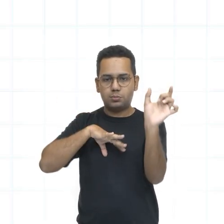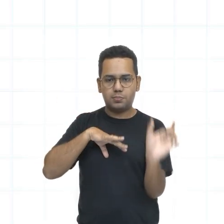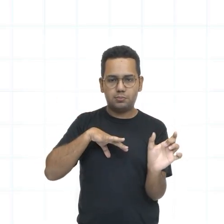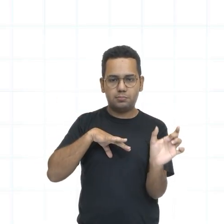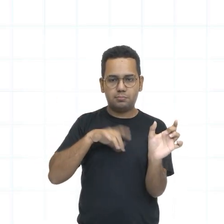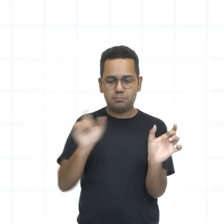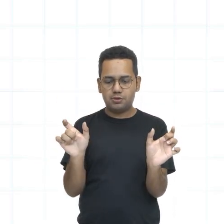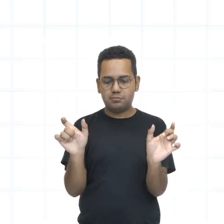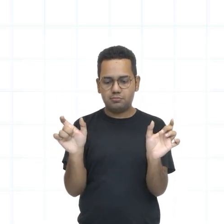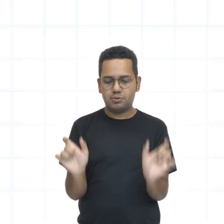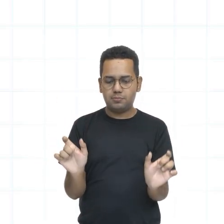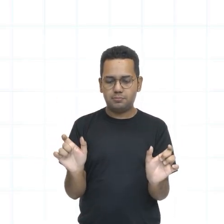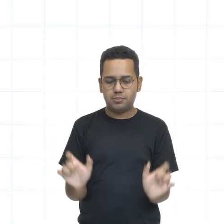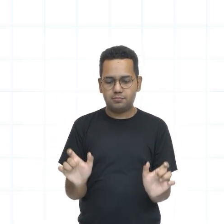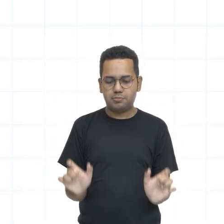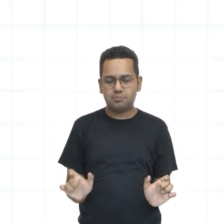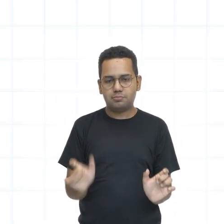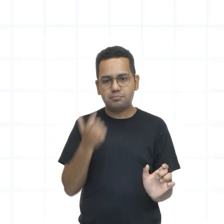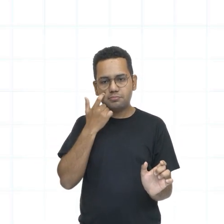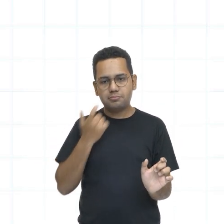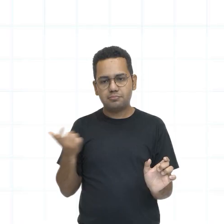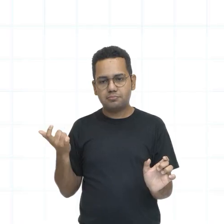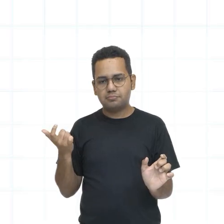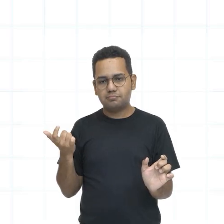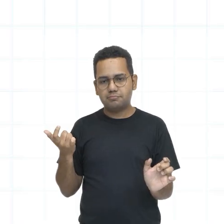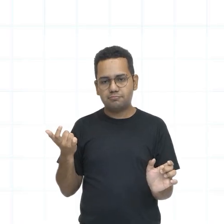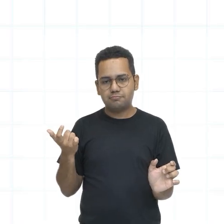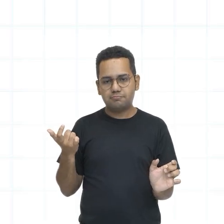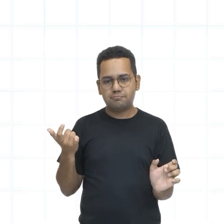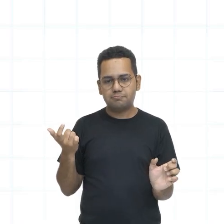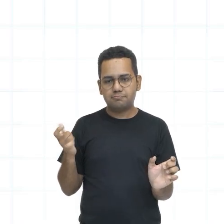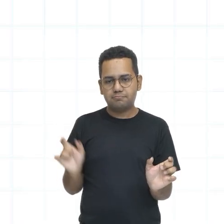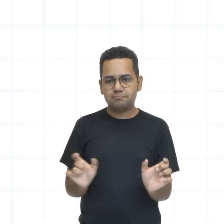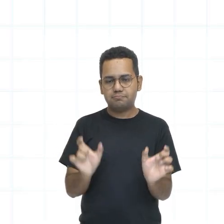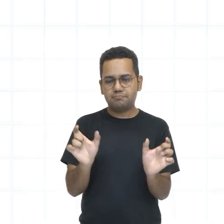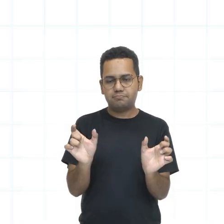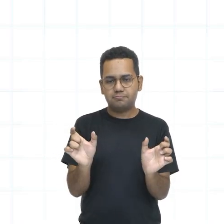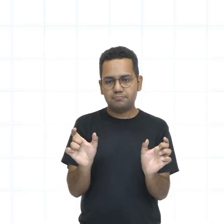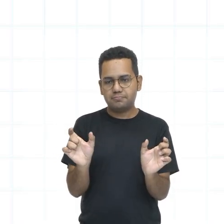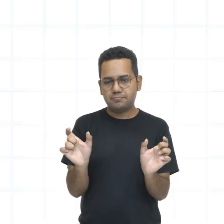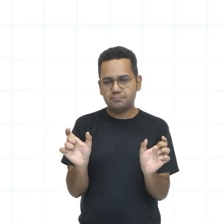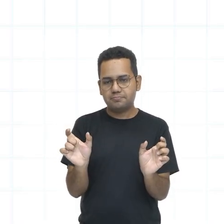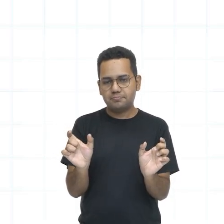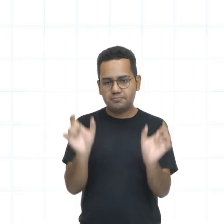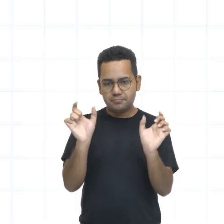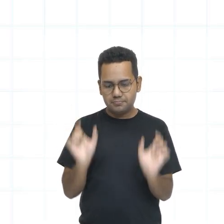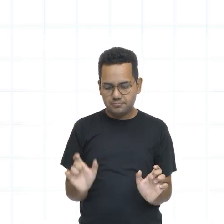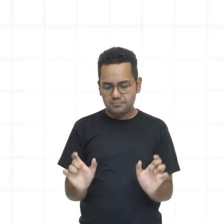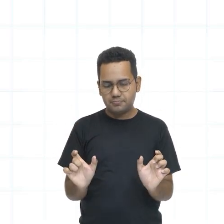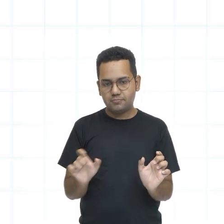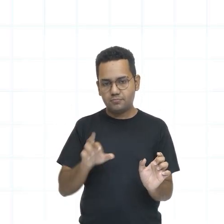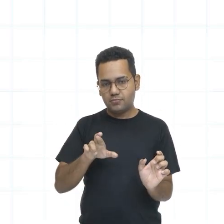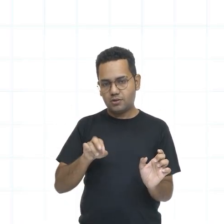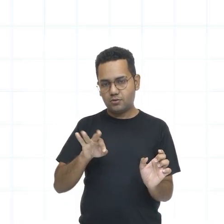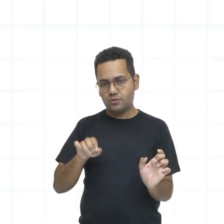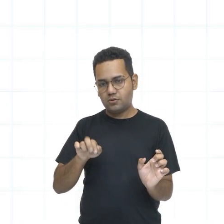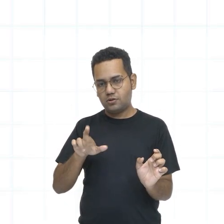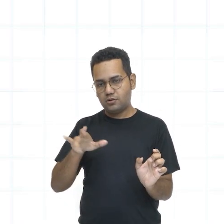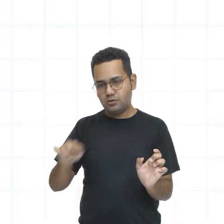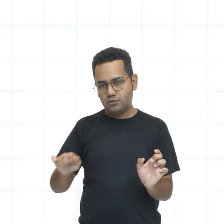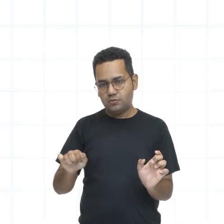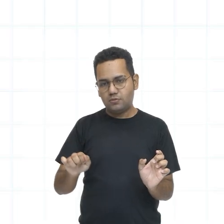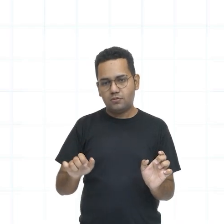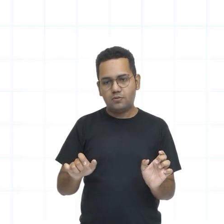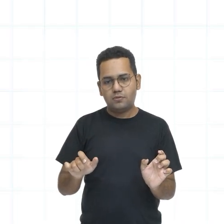autoestrada, pedestrian, pedestre, crosswalk, faixa de pedestres, speed limit, limite